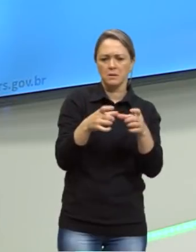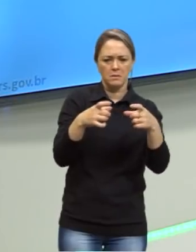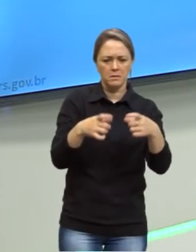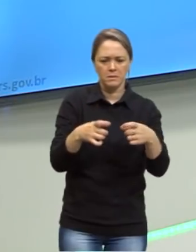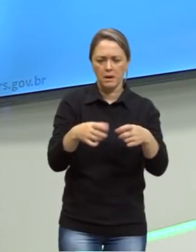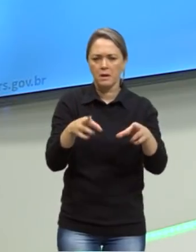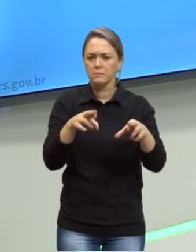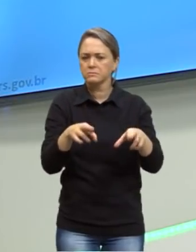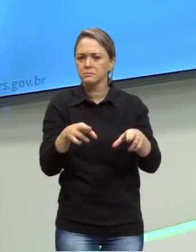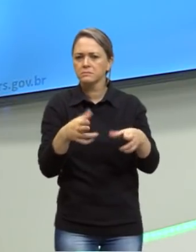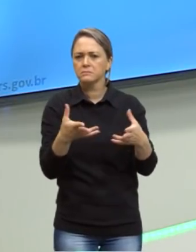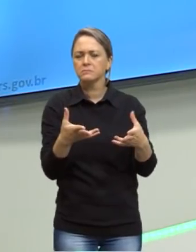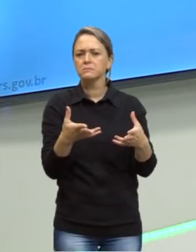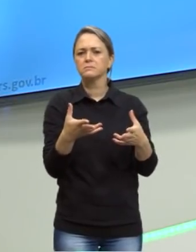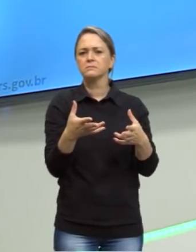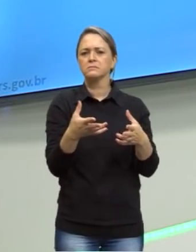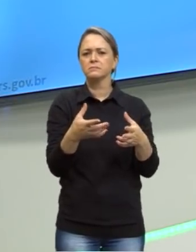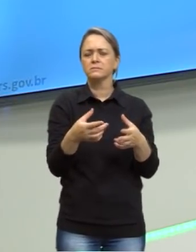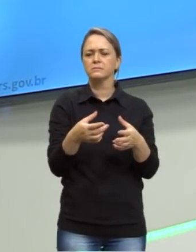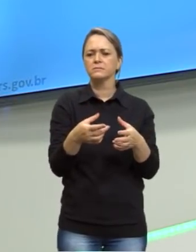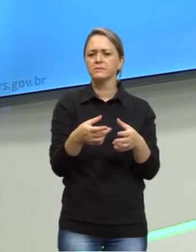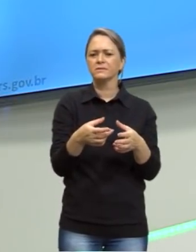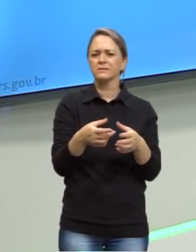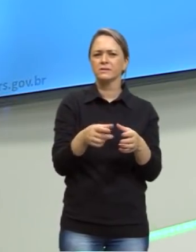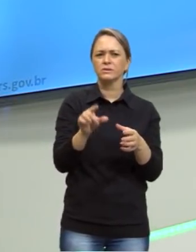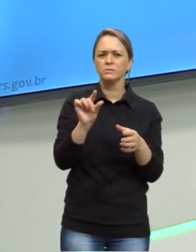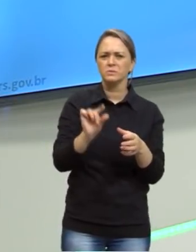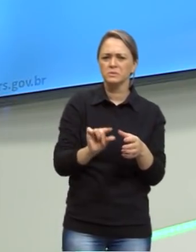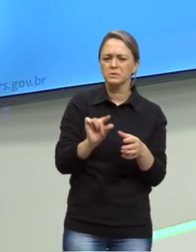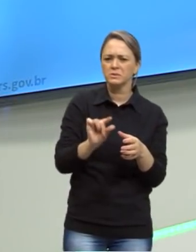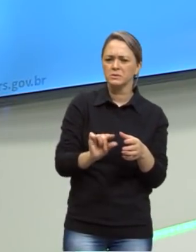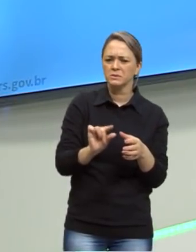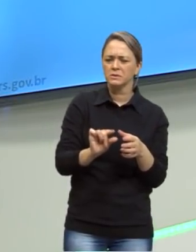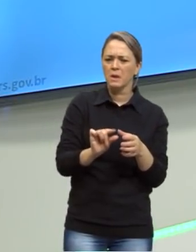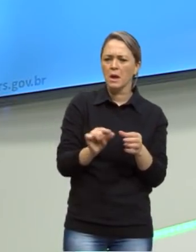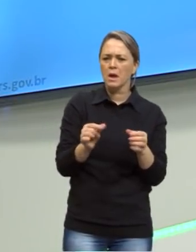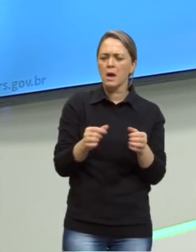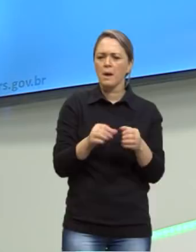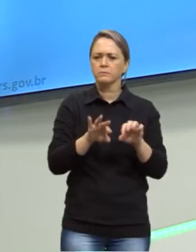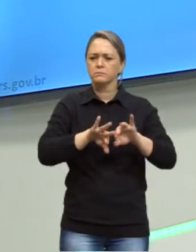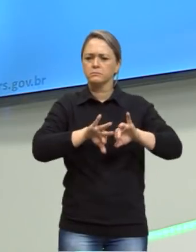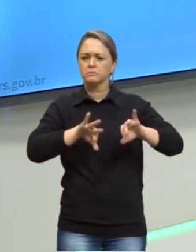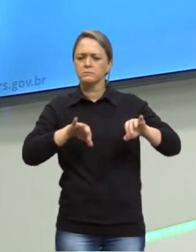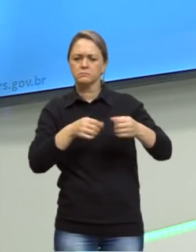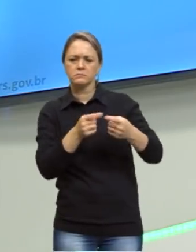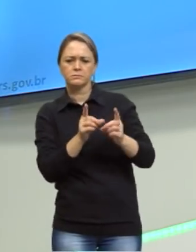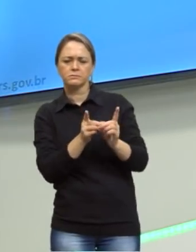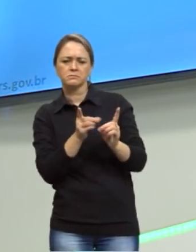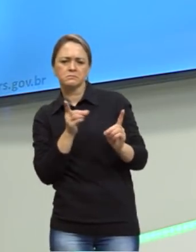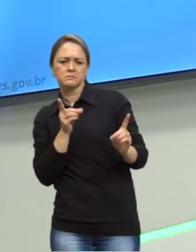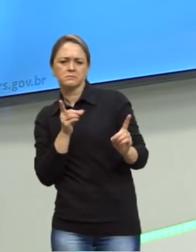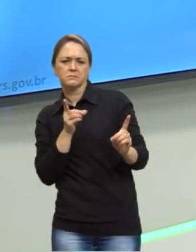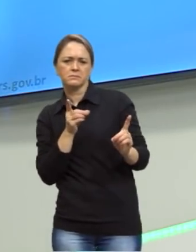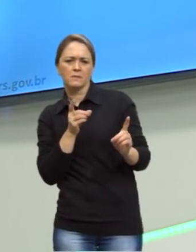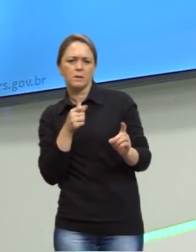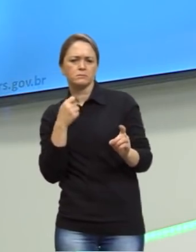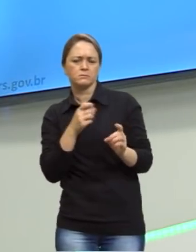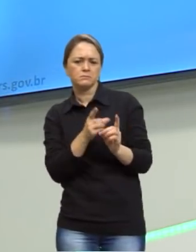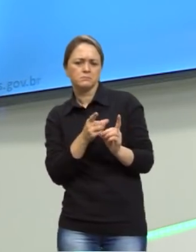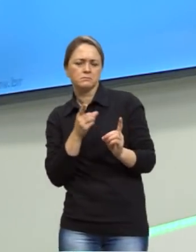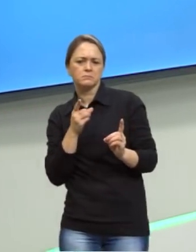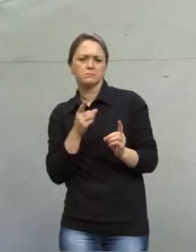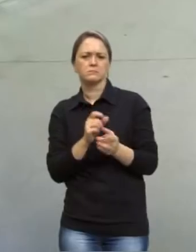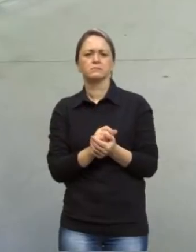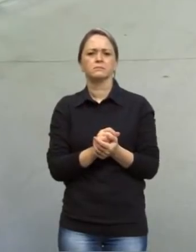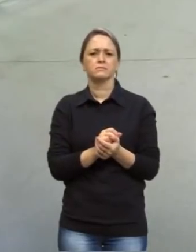uma região do espaço para minimizar isso ou seja a maior distância possível tranquilo então vamos fazer aqui